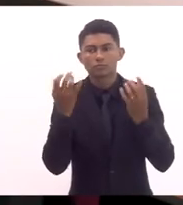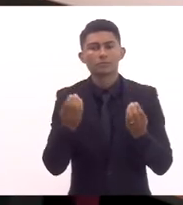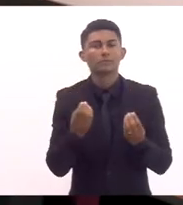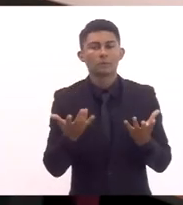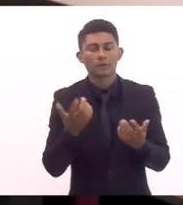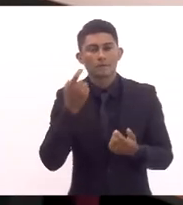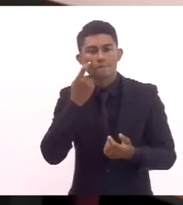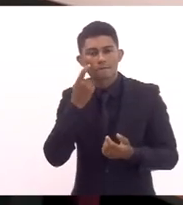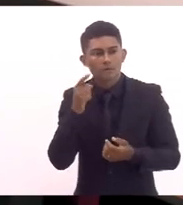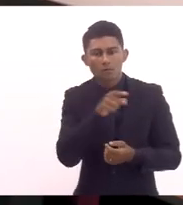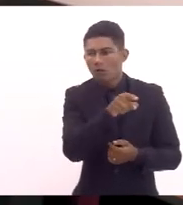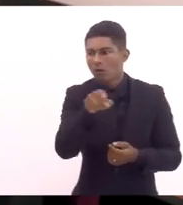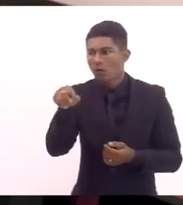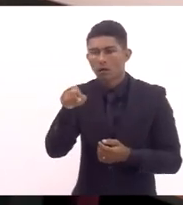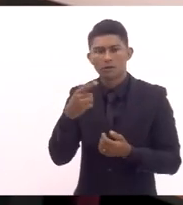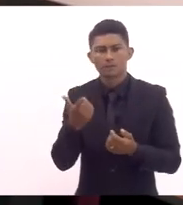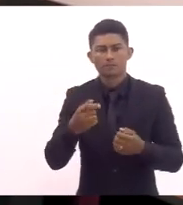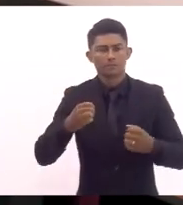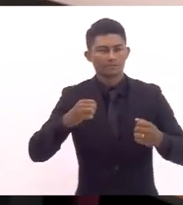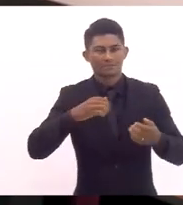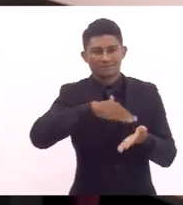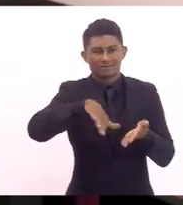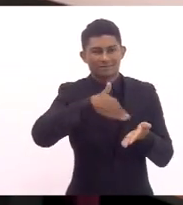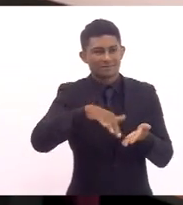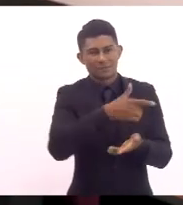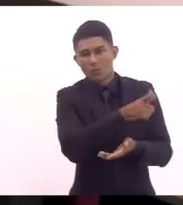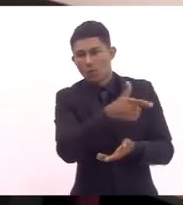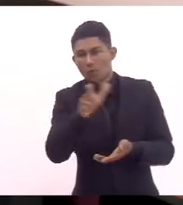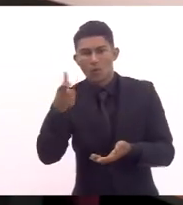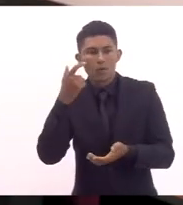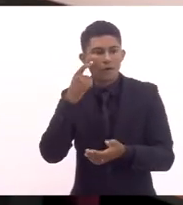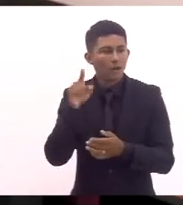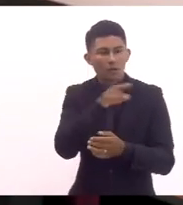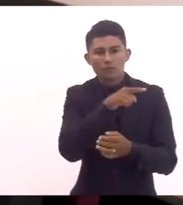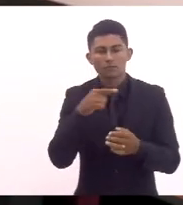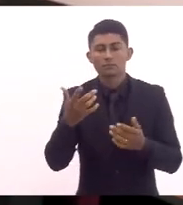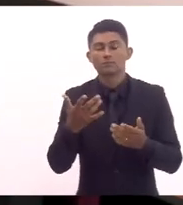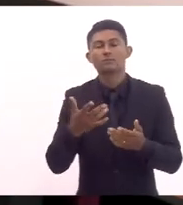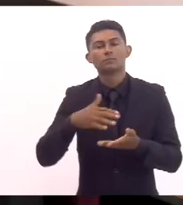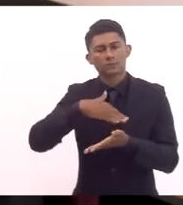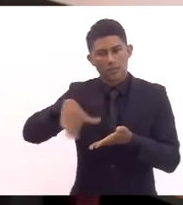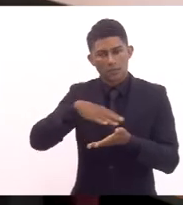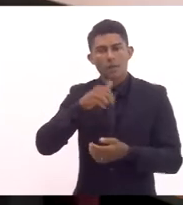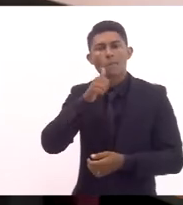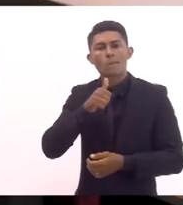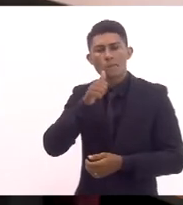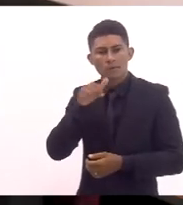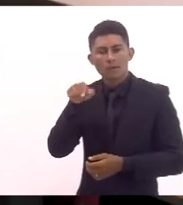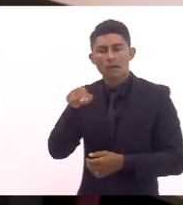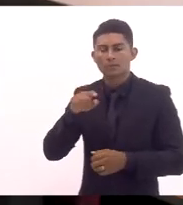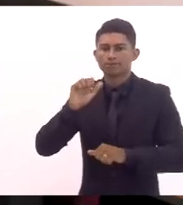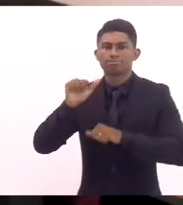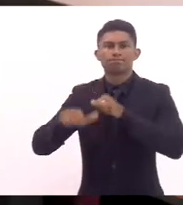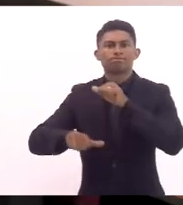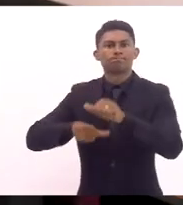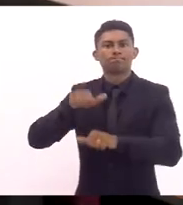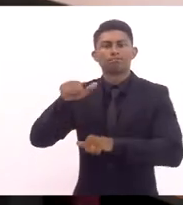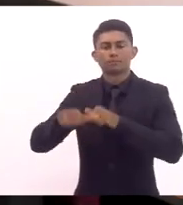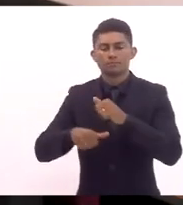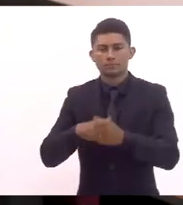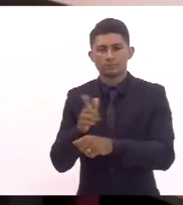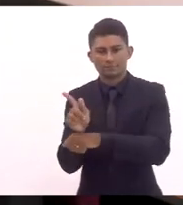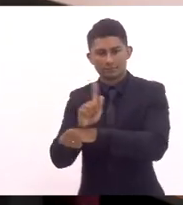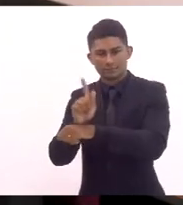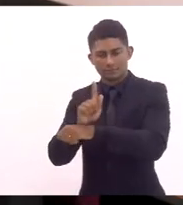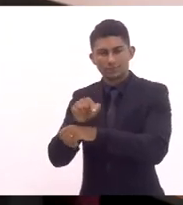fazer a incidência juntos outras secretarias é importante dizer que a secretaria da mulher ela mudou a sua prerrogativa nessa gestão